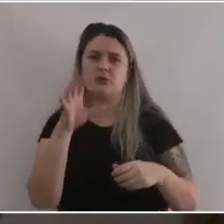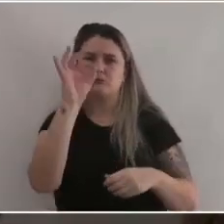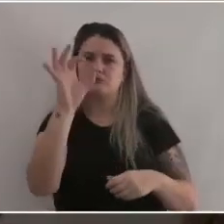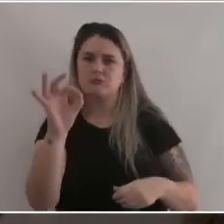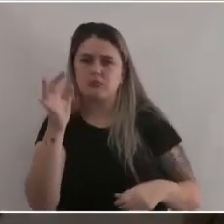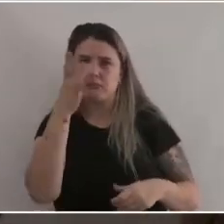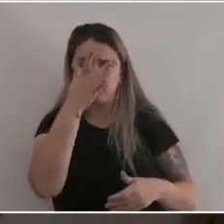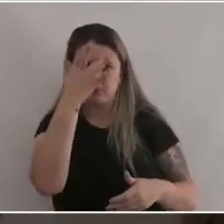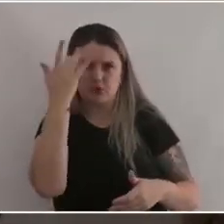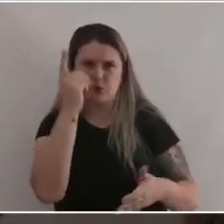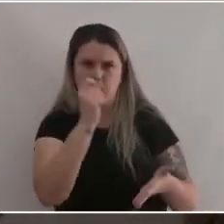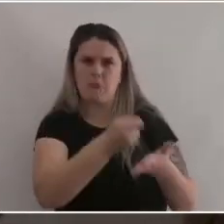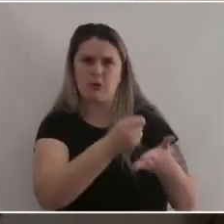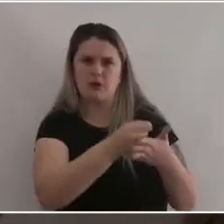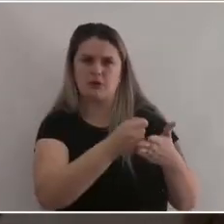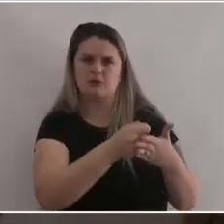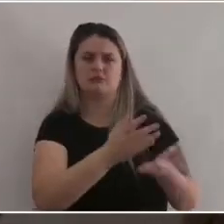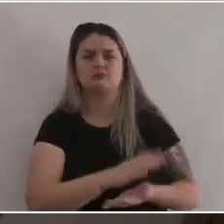de pessoal.